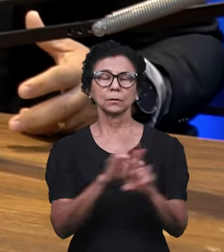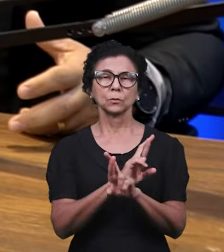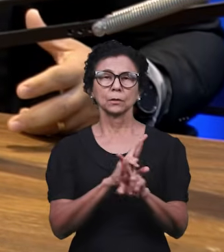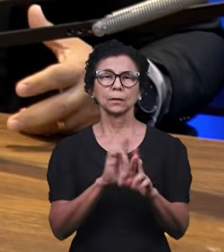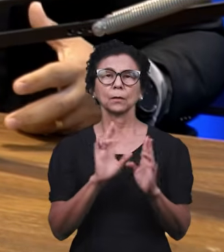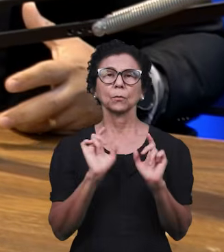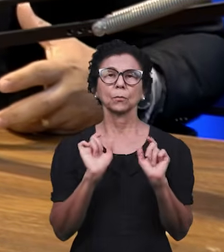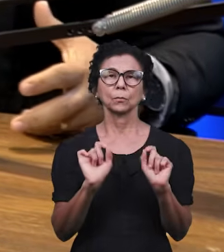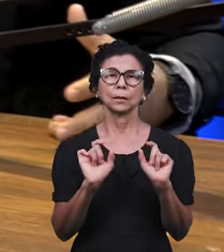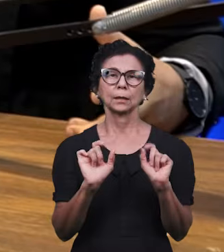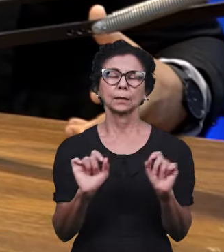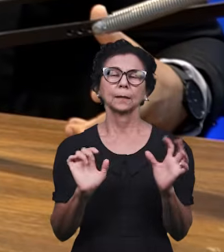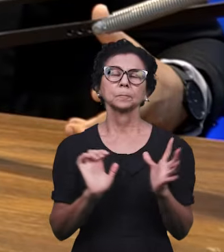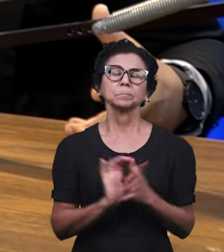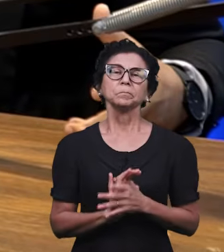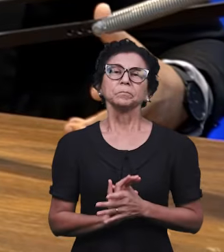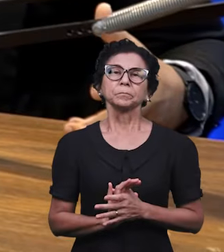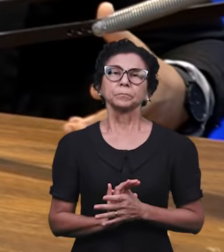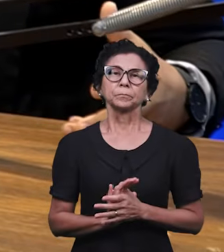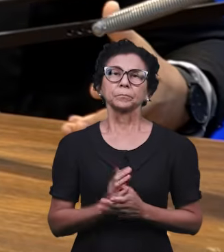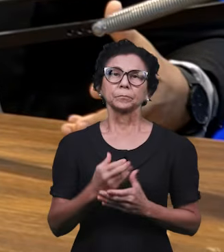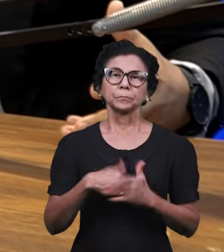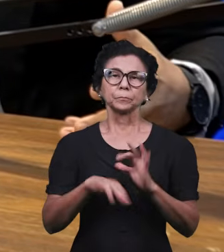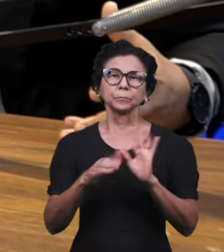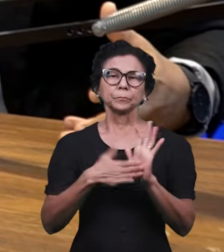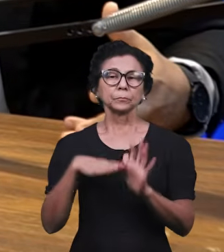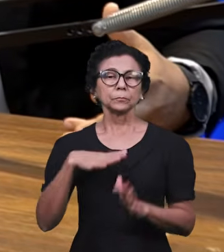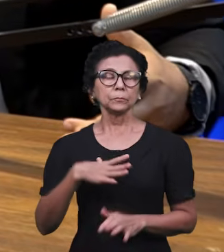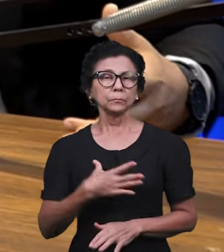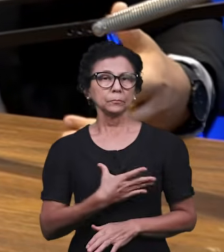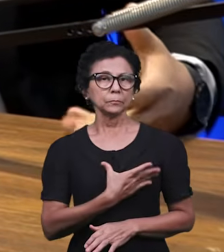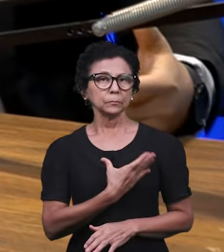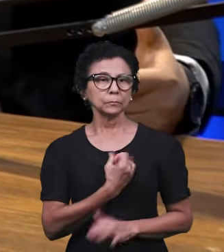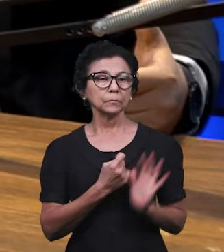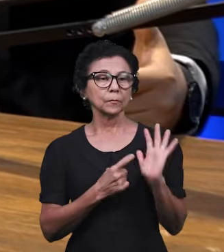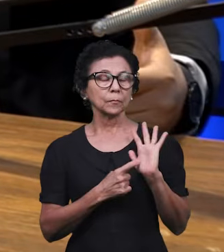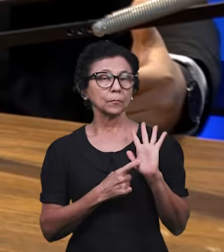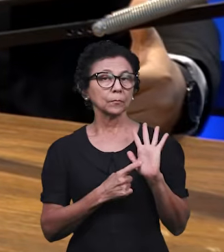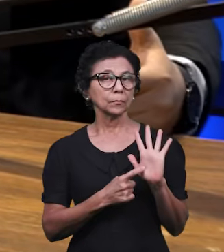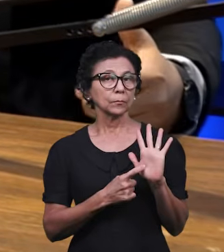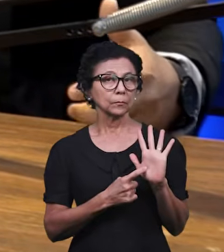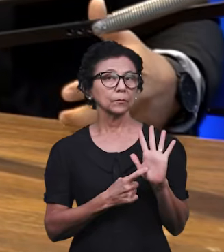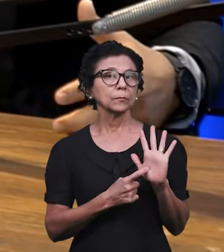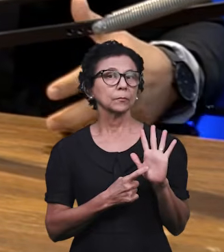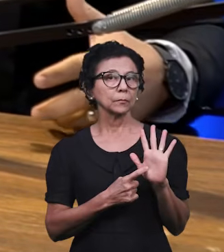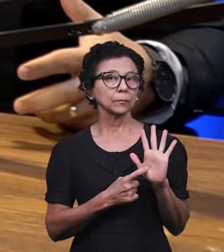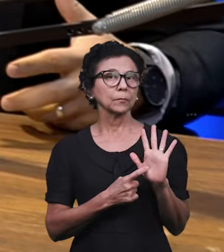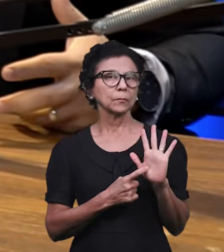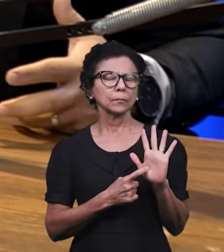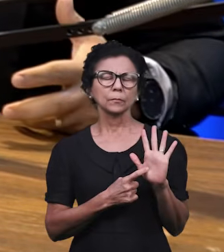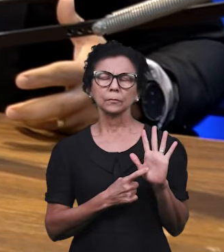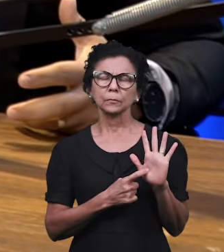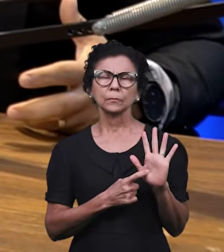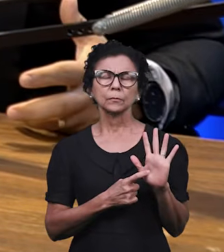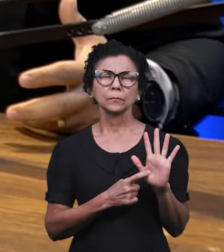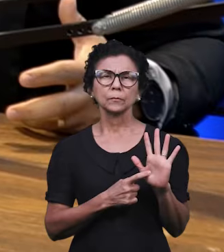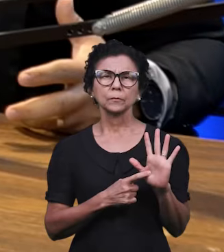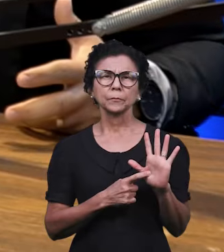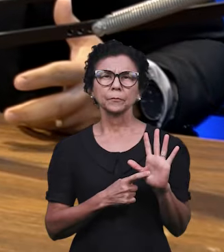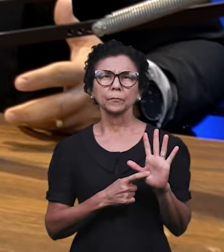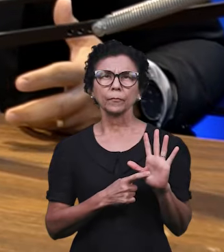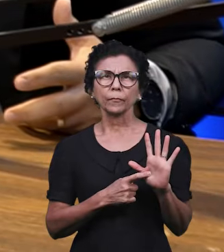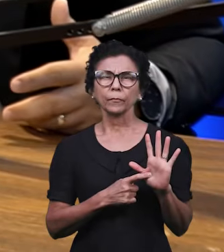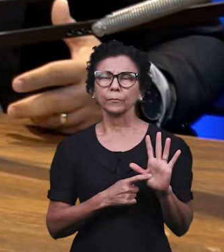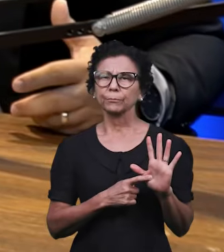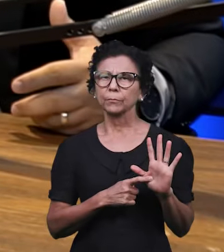aqui, dentro do projeto de salvação, mostrar como tudo estava estabelecido para